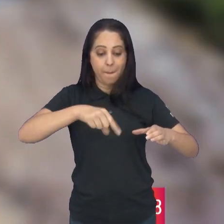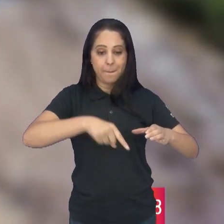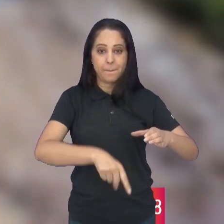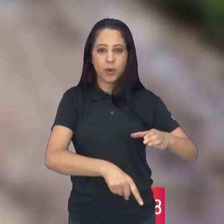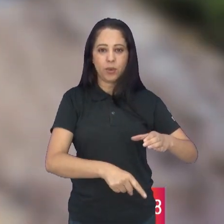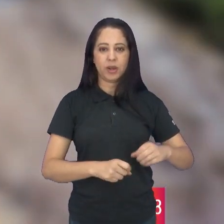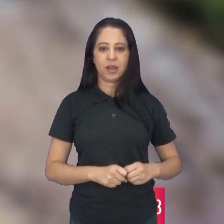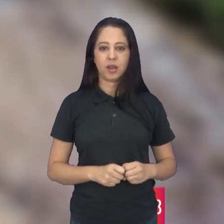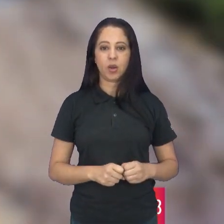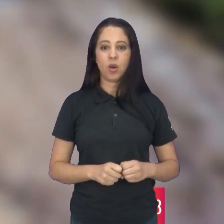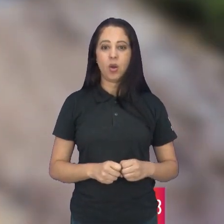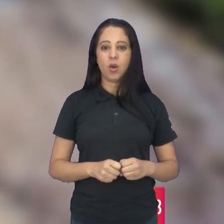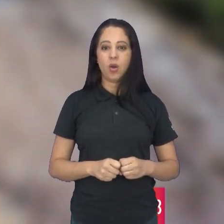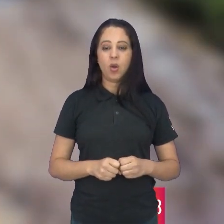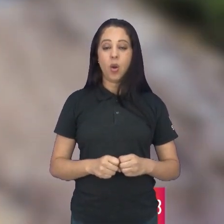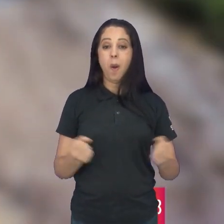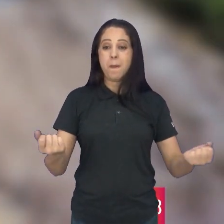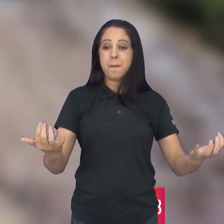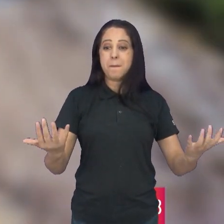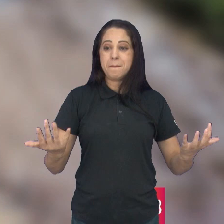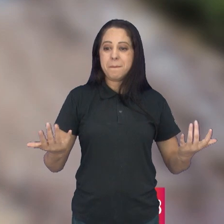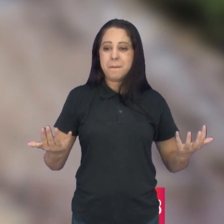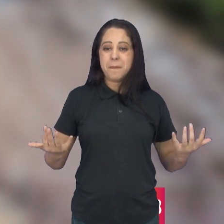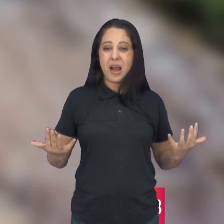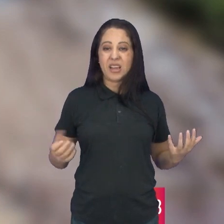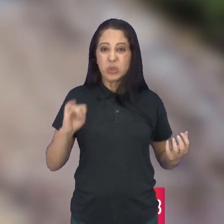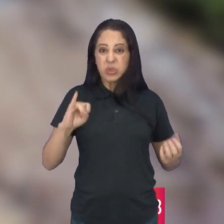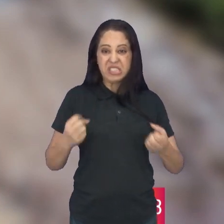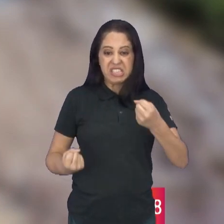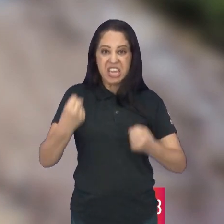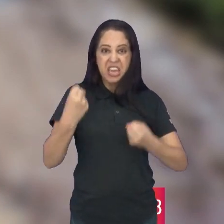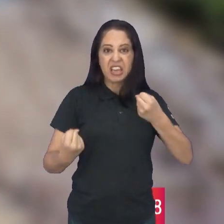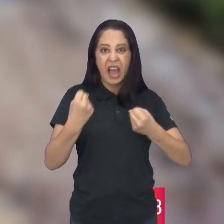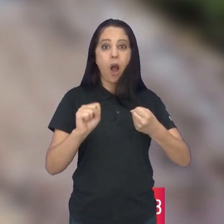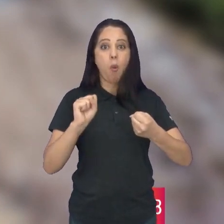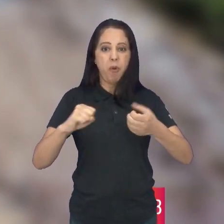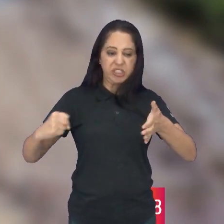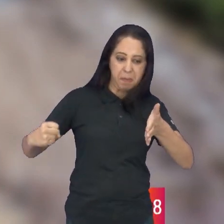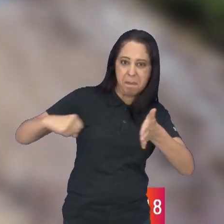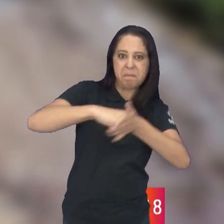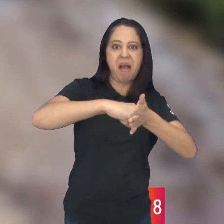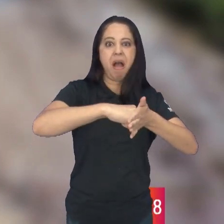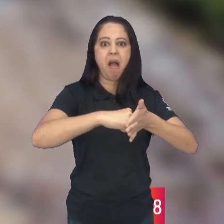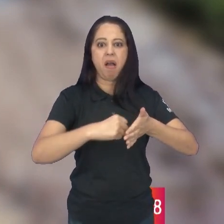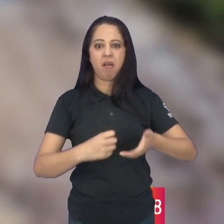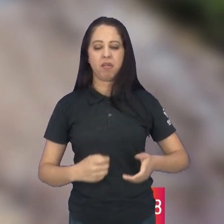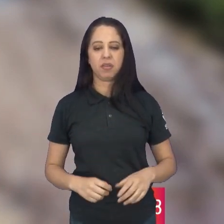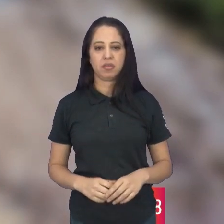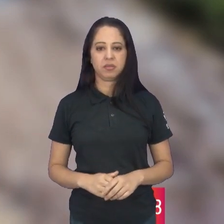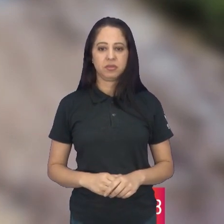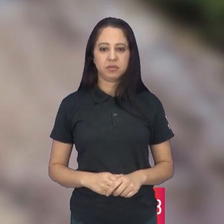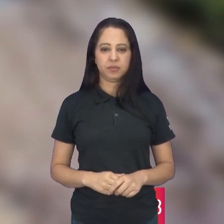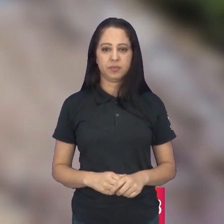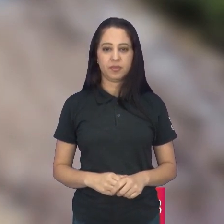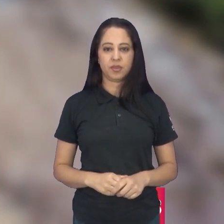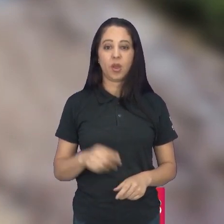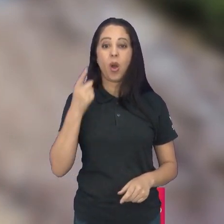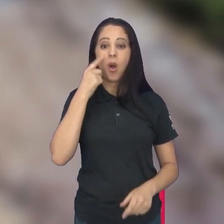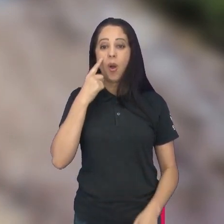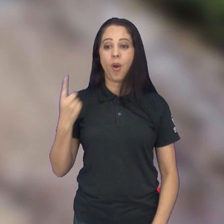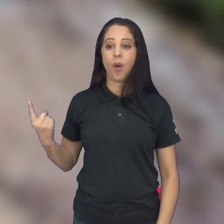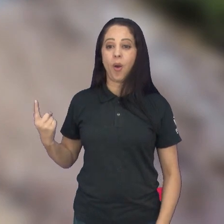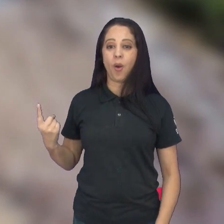tomando conta da rua, já é estreito, ó. Um carro vinha aqui e bate, sossegado. Ó os matão no meio da